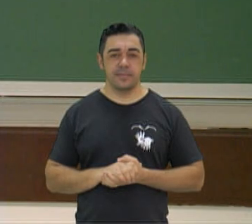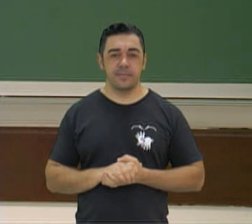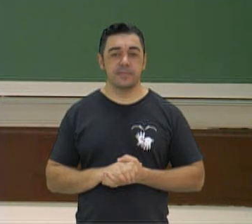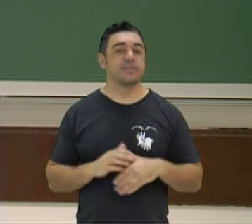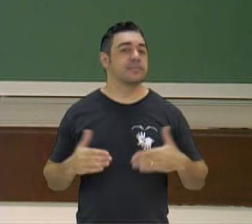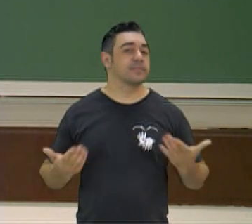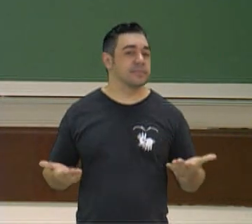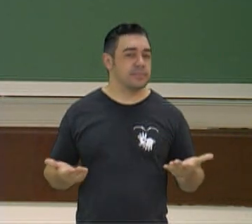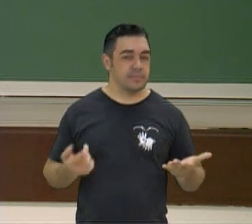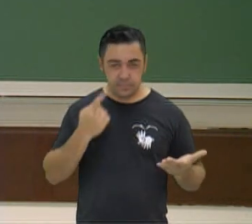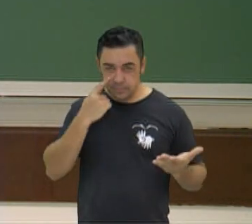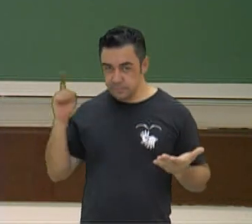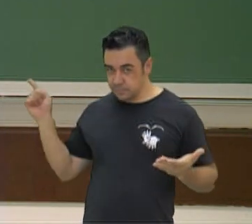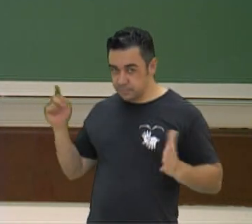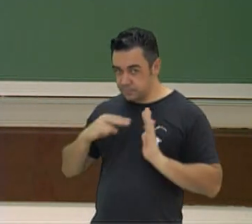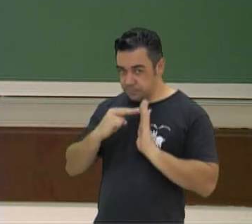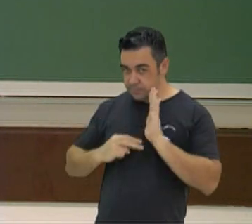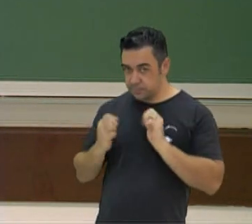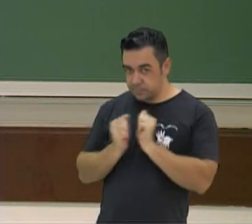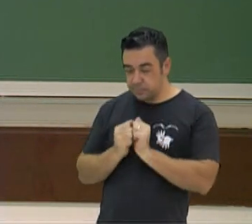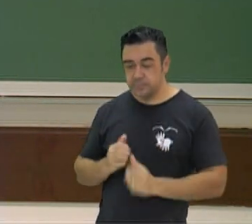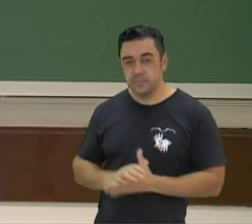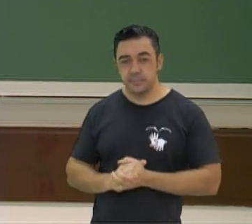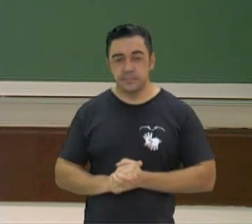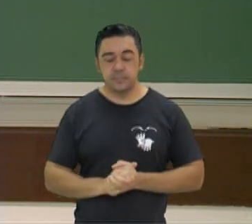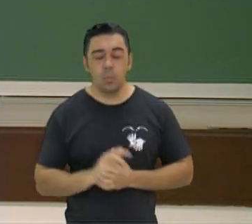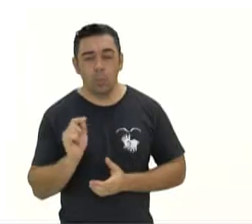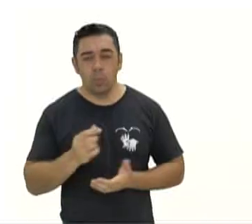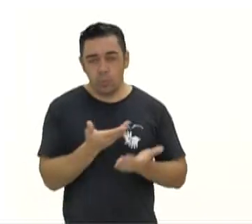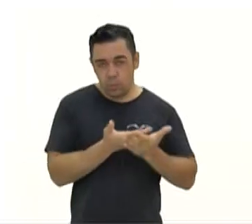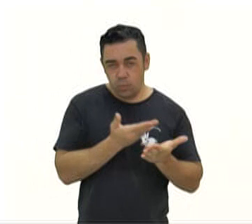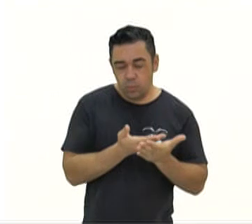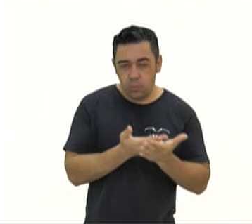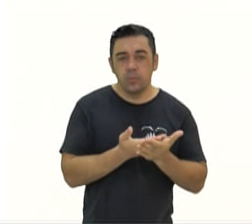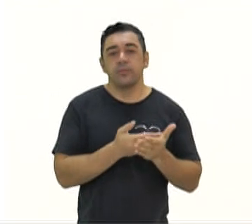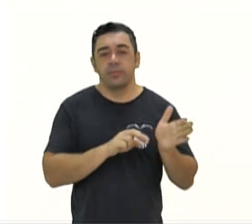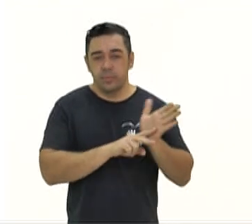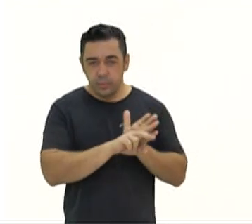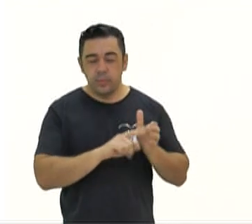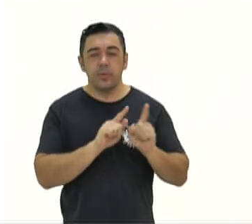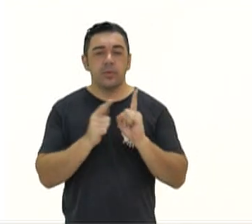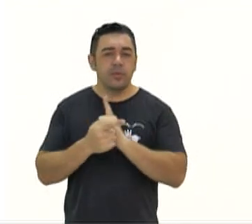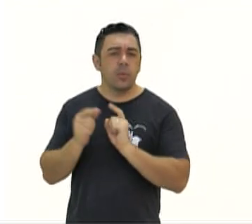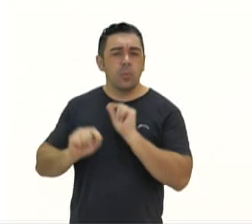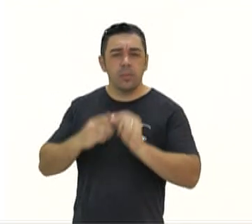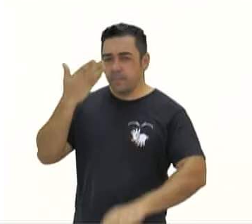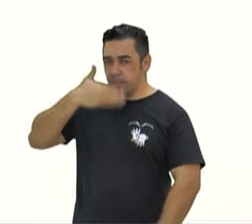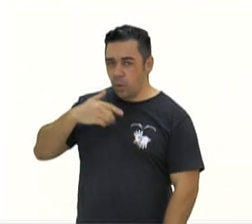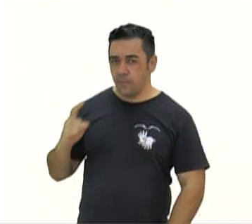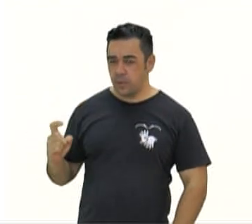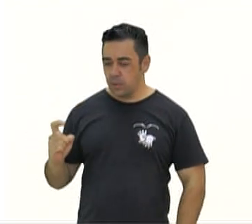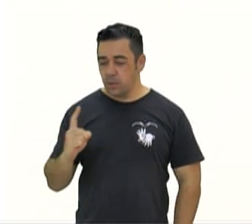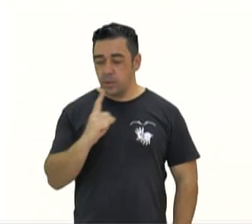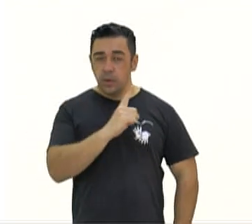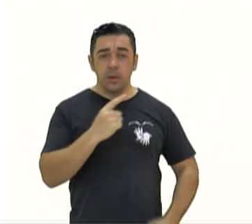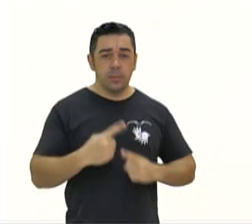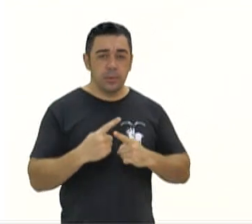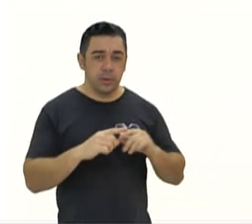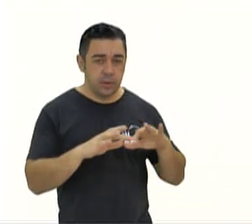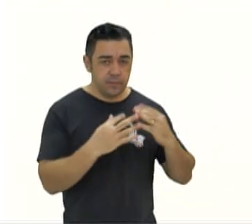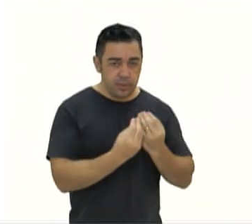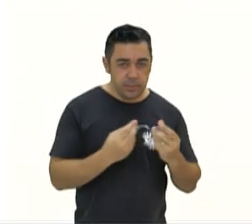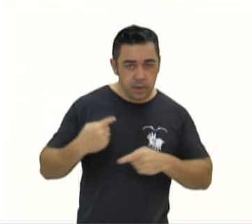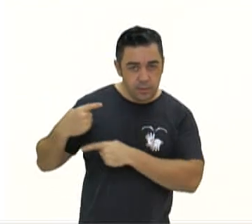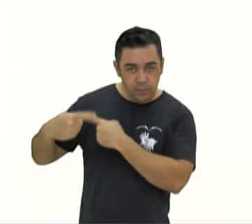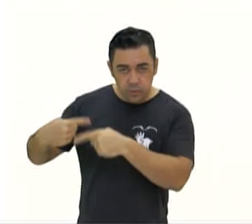E aí, gente, vamos ler aqui junto? Então, a biogeografia é considerada uma evidência evolutiva pelo fato de quê? Porque indica possível parentesco evolutivo